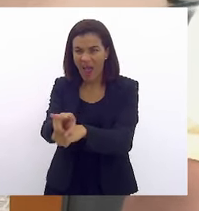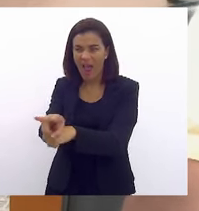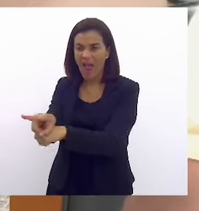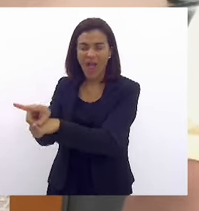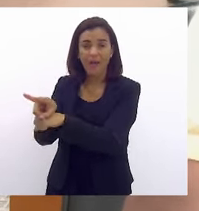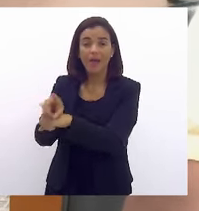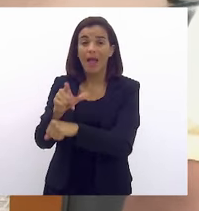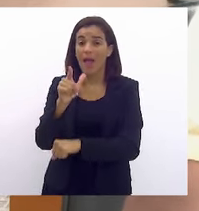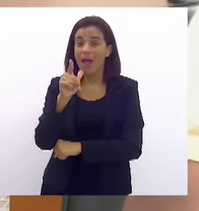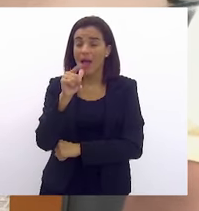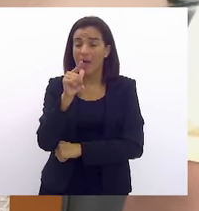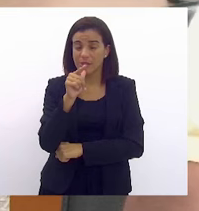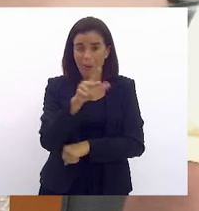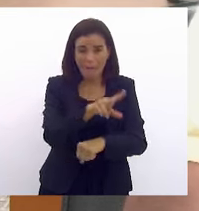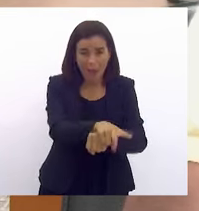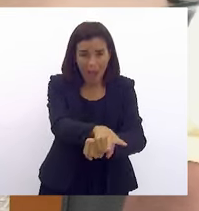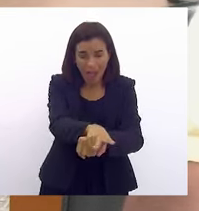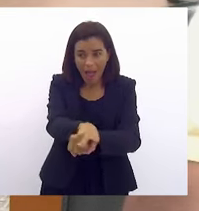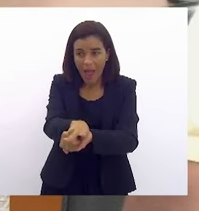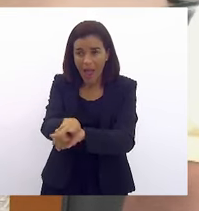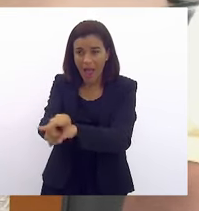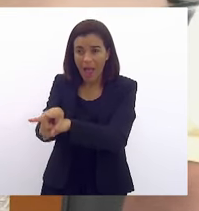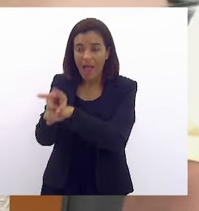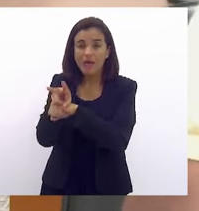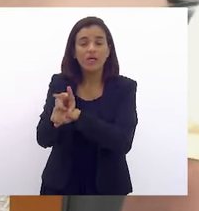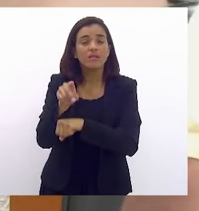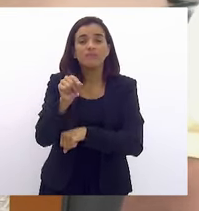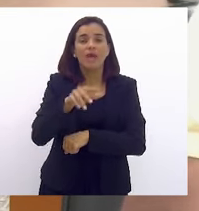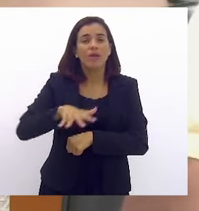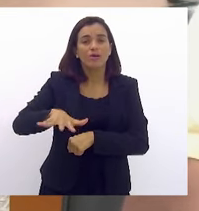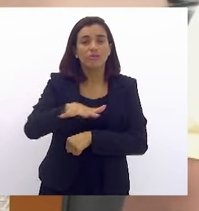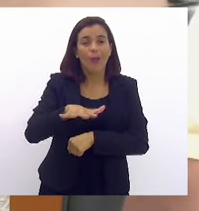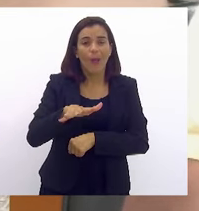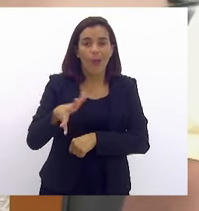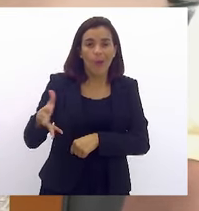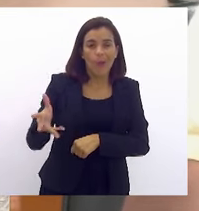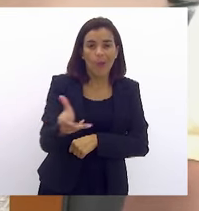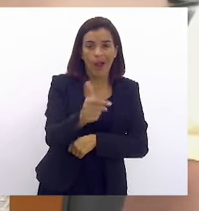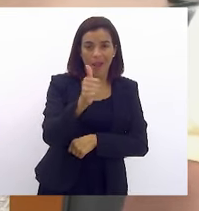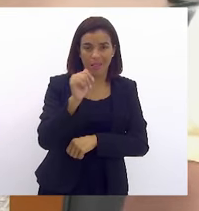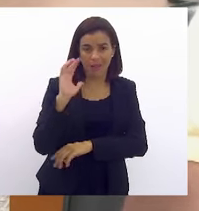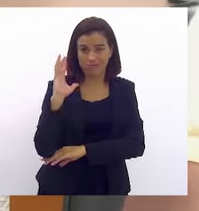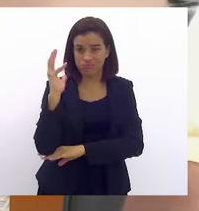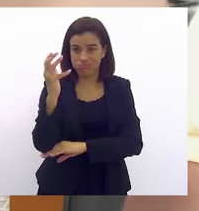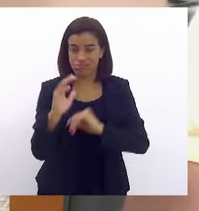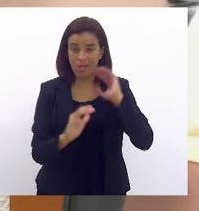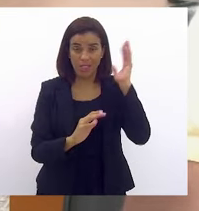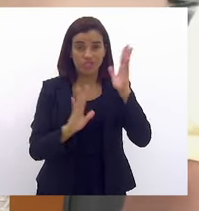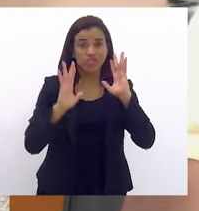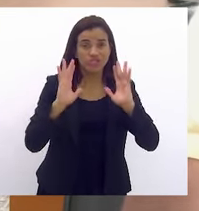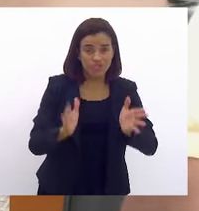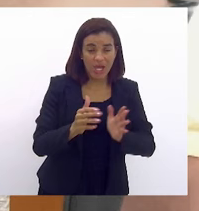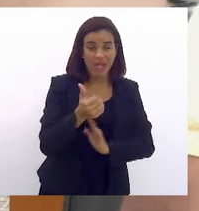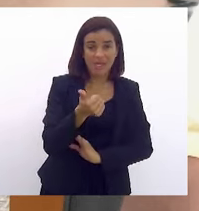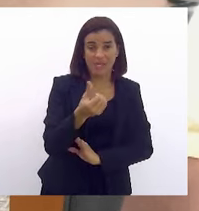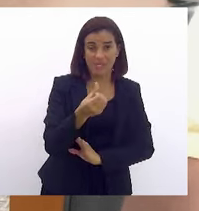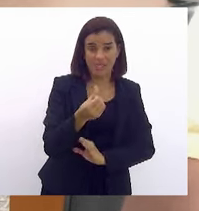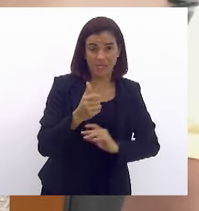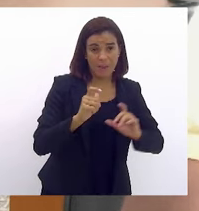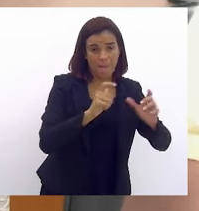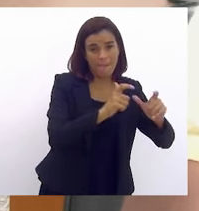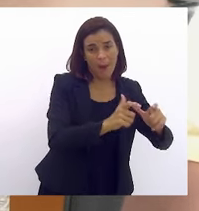hídricos, seja o monitoramento do índice de qualidade ambiental, que o INEA já faz em 16 estações no sistema